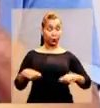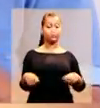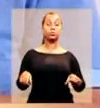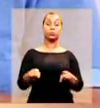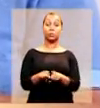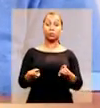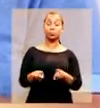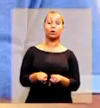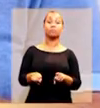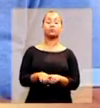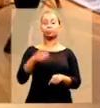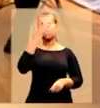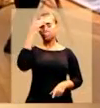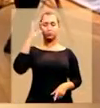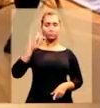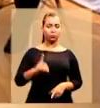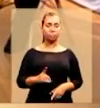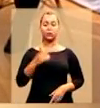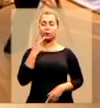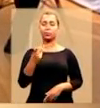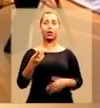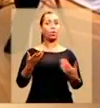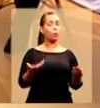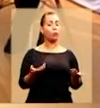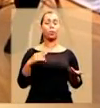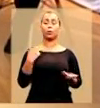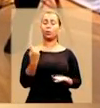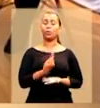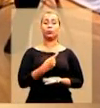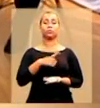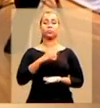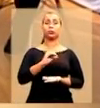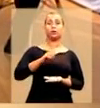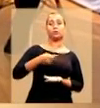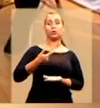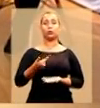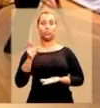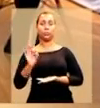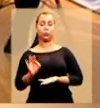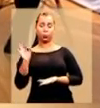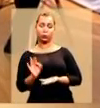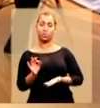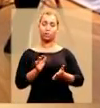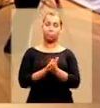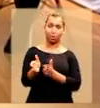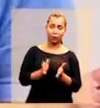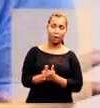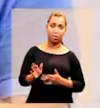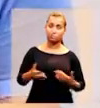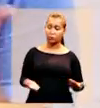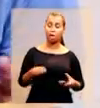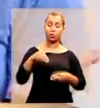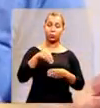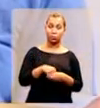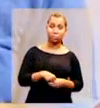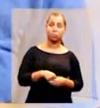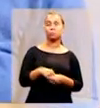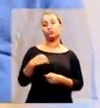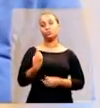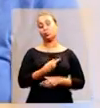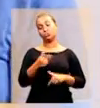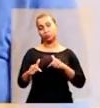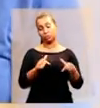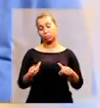que o gestor também fale, diga, né? Olha, nós temos 0,2% do orçamento, é isso que cabe dentro do